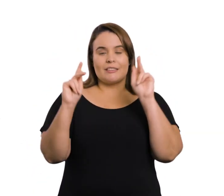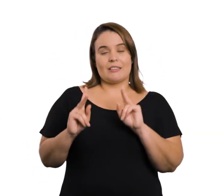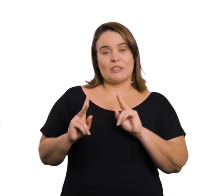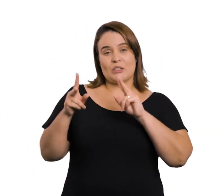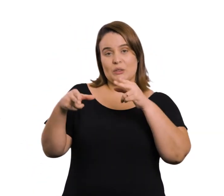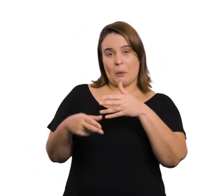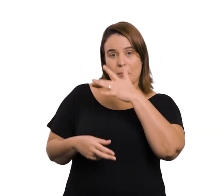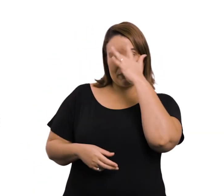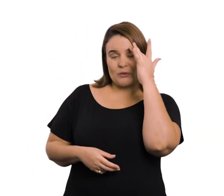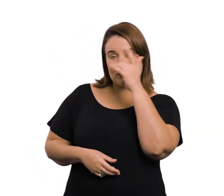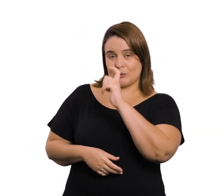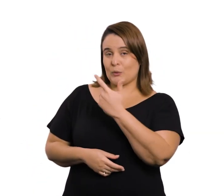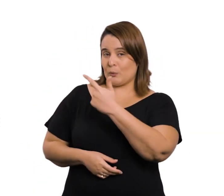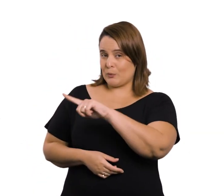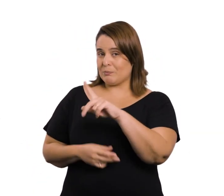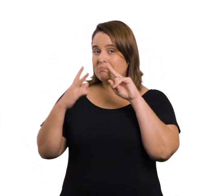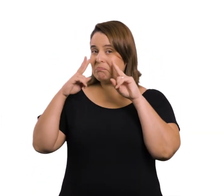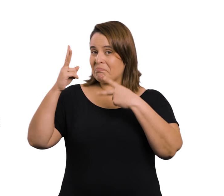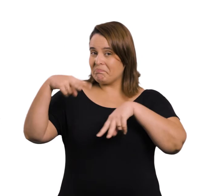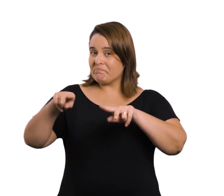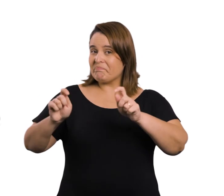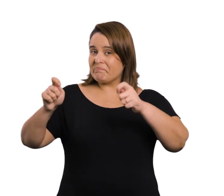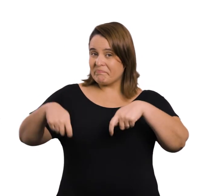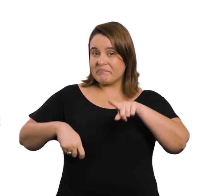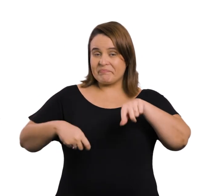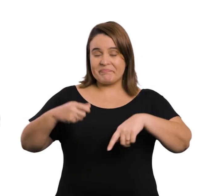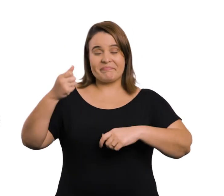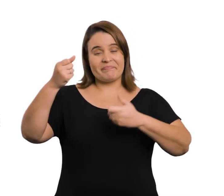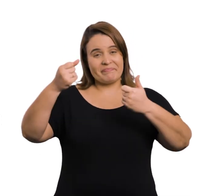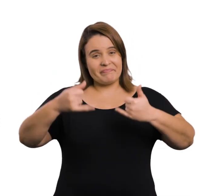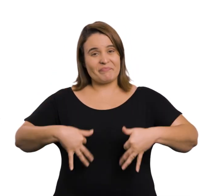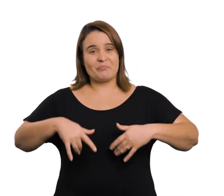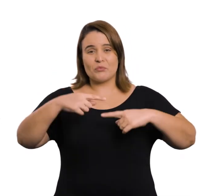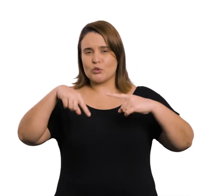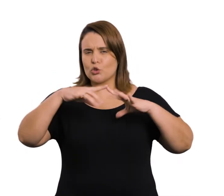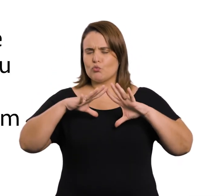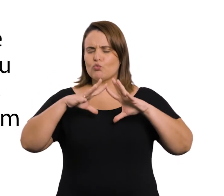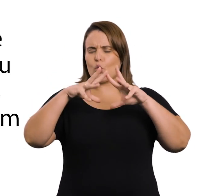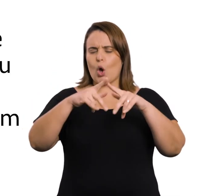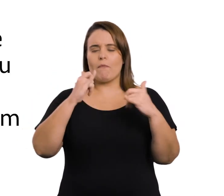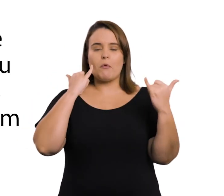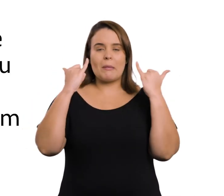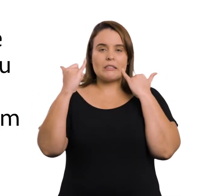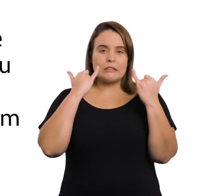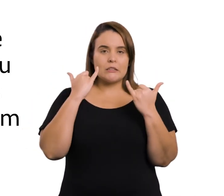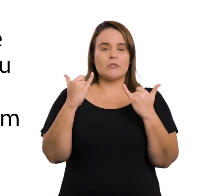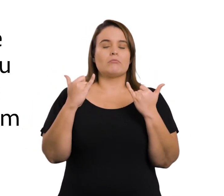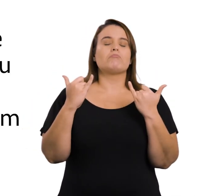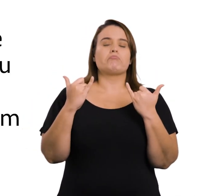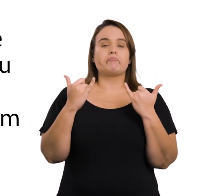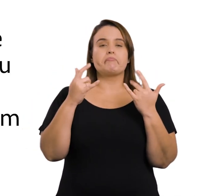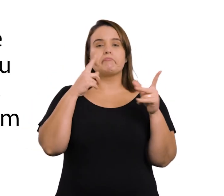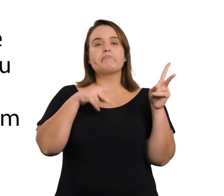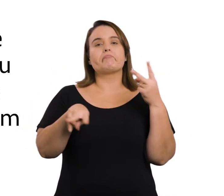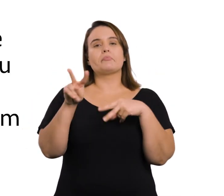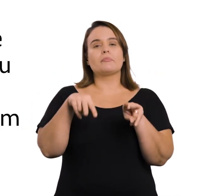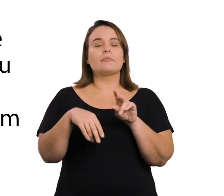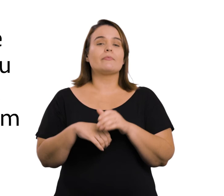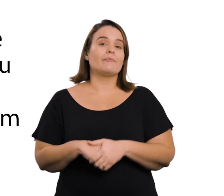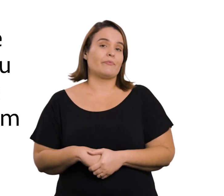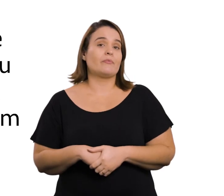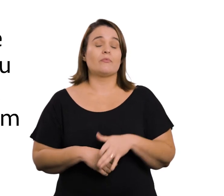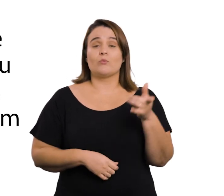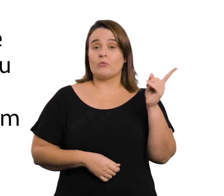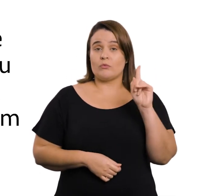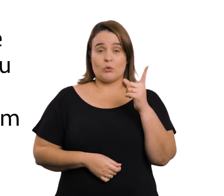capte a subjetividade da narrativa da mesma forma que alguém que enxerga. Trata-se da descrição objetiva de